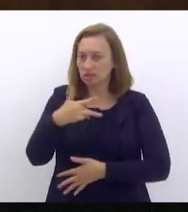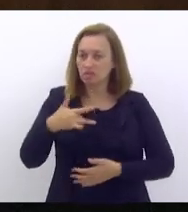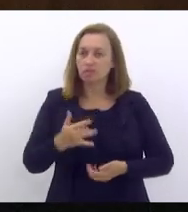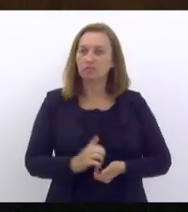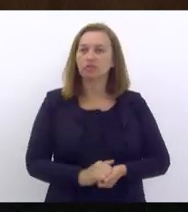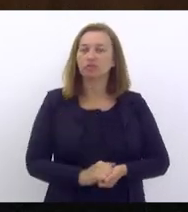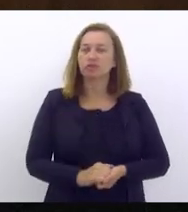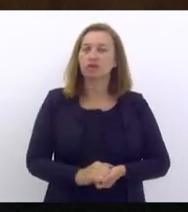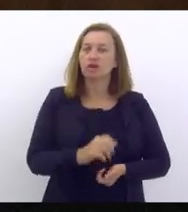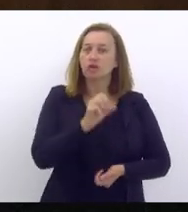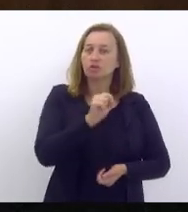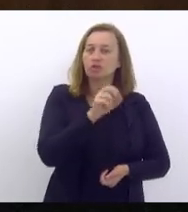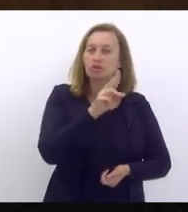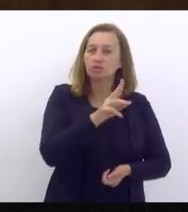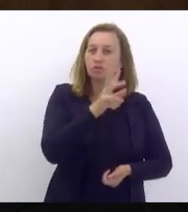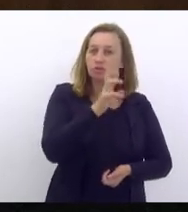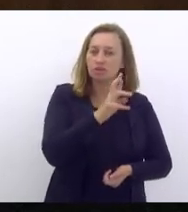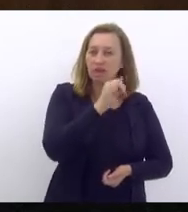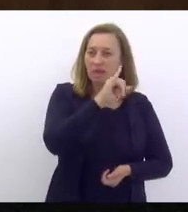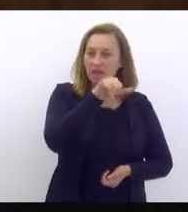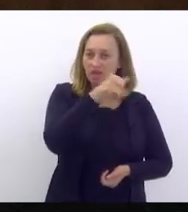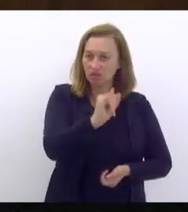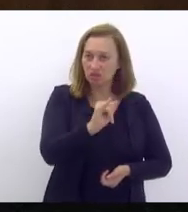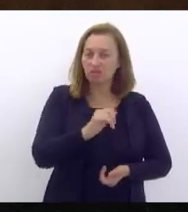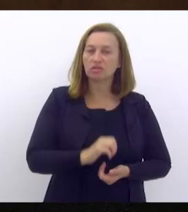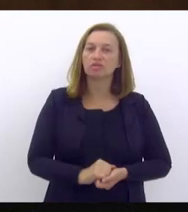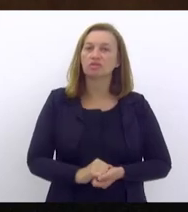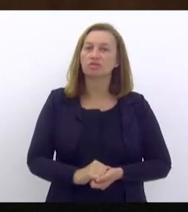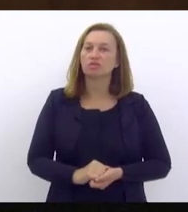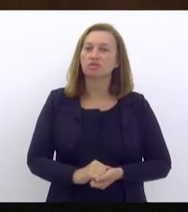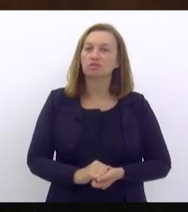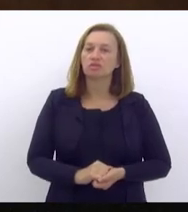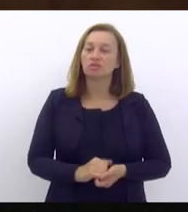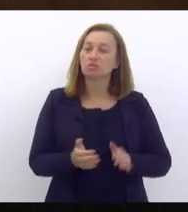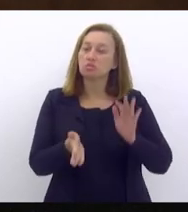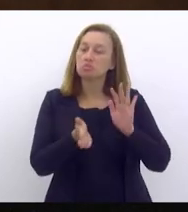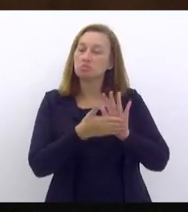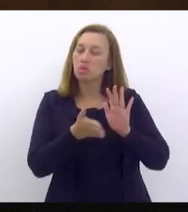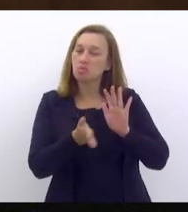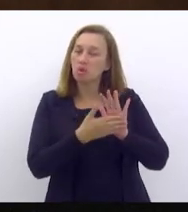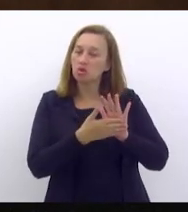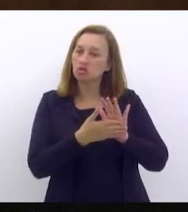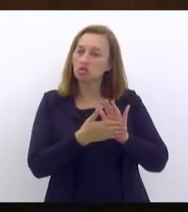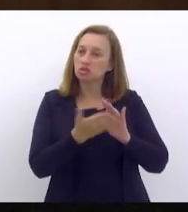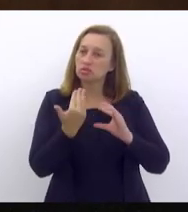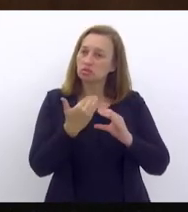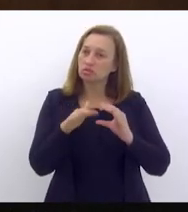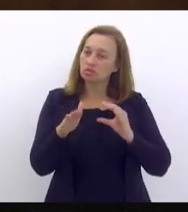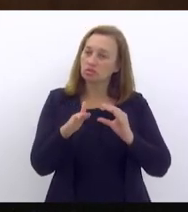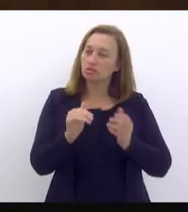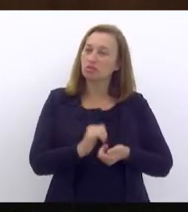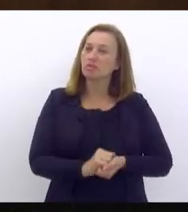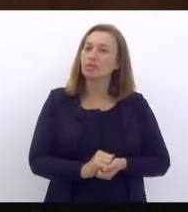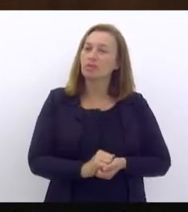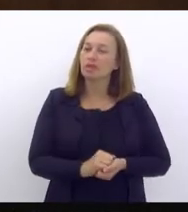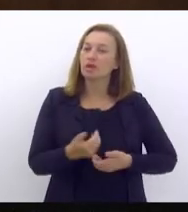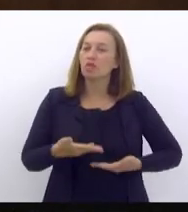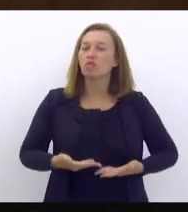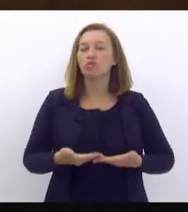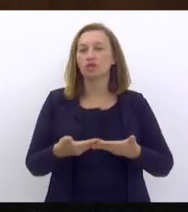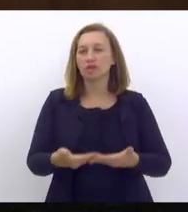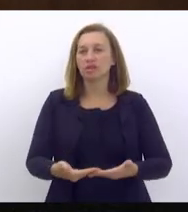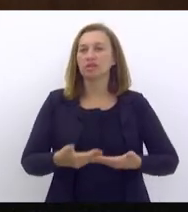A SUDERGE levou à Secretaria de Saúde uma proposta de